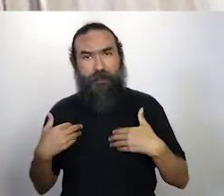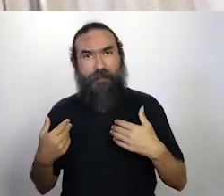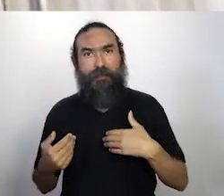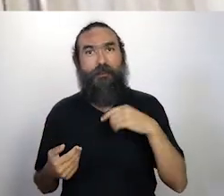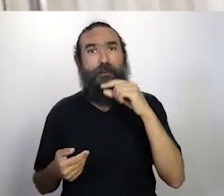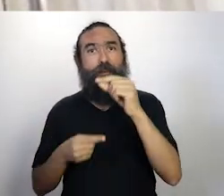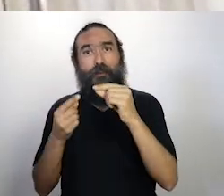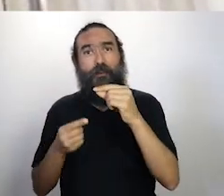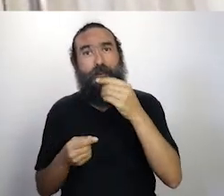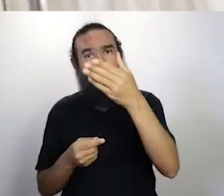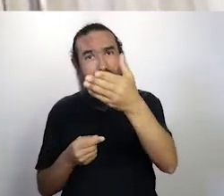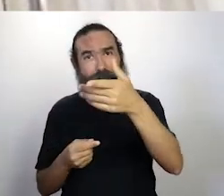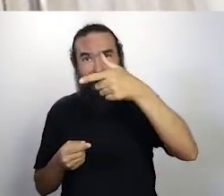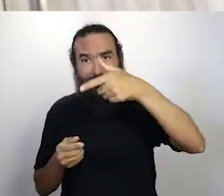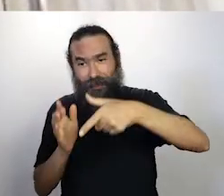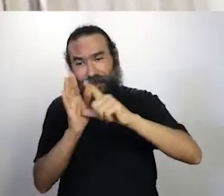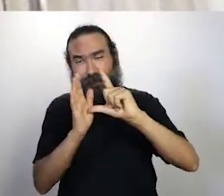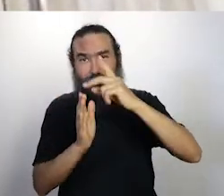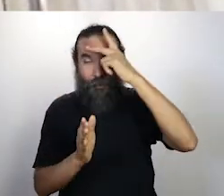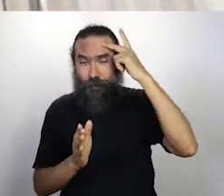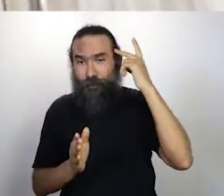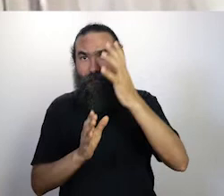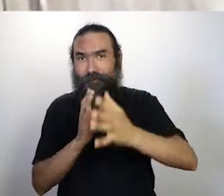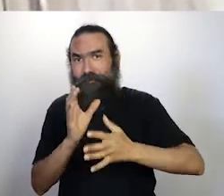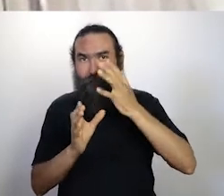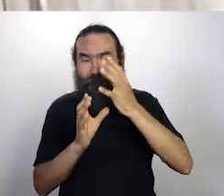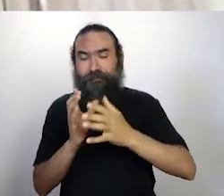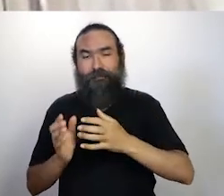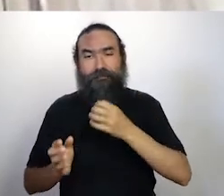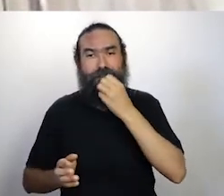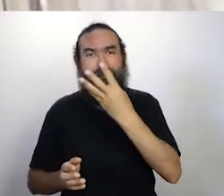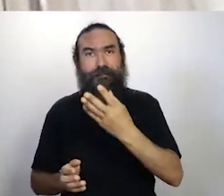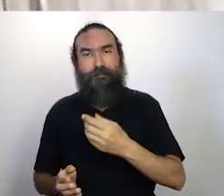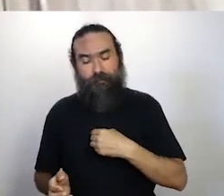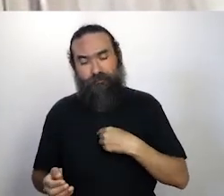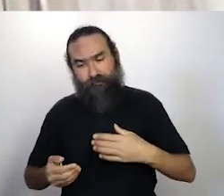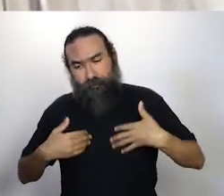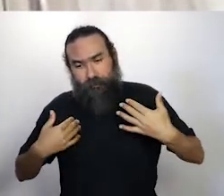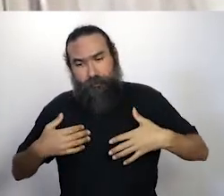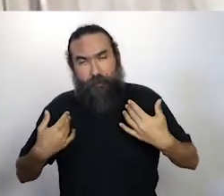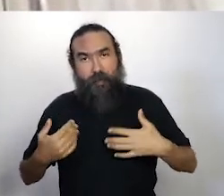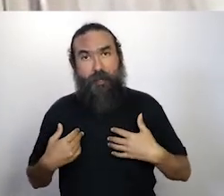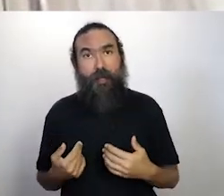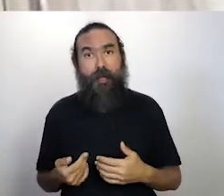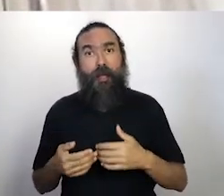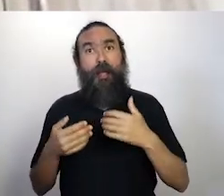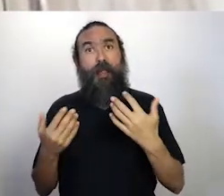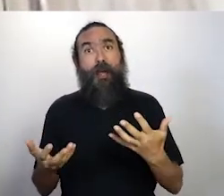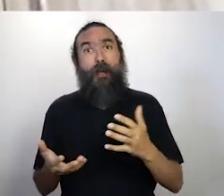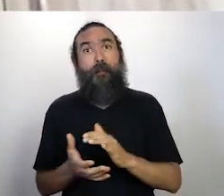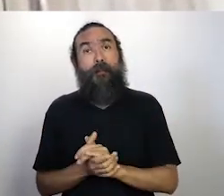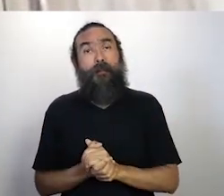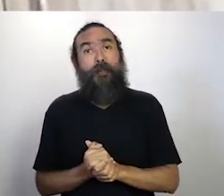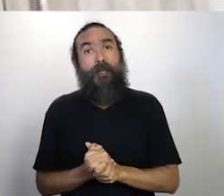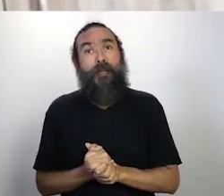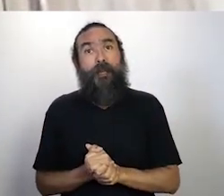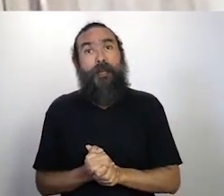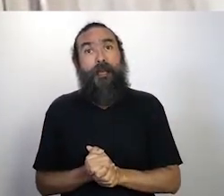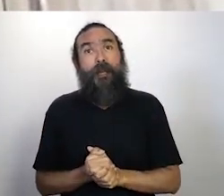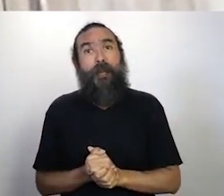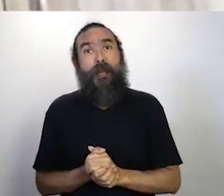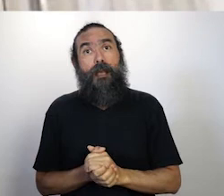aqui, e isso me anima pelo que está por vir também. Eu acho que mais do que compartilhar como Conselho Nacional da